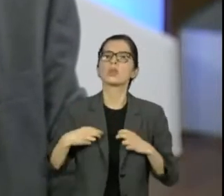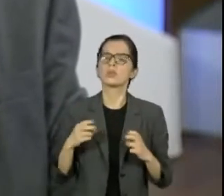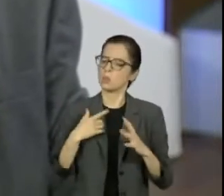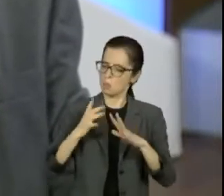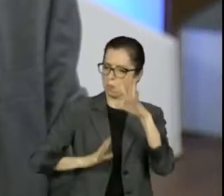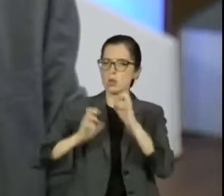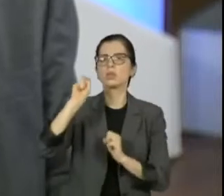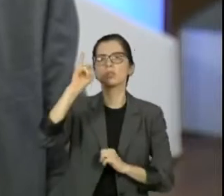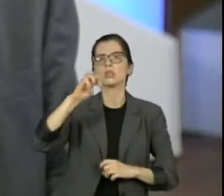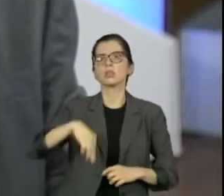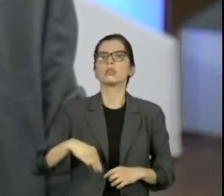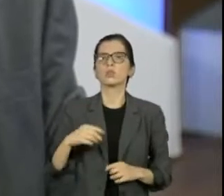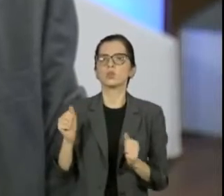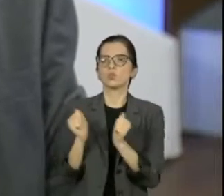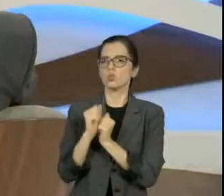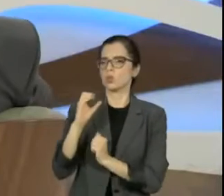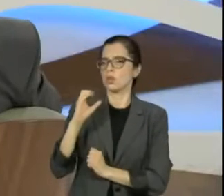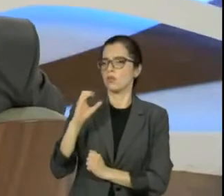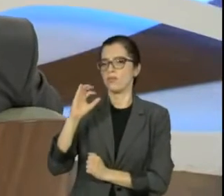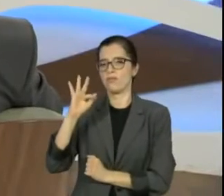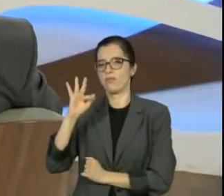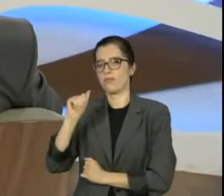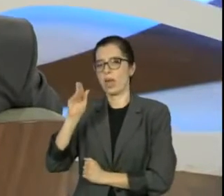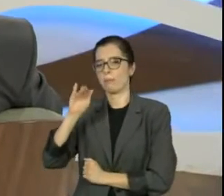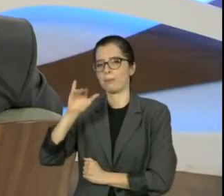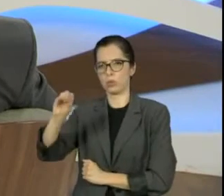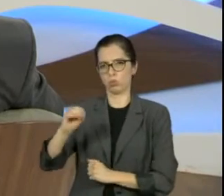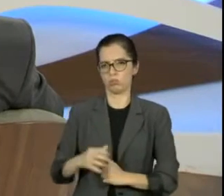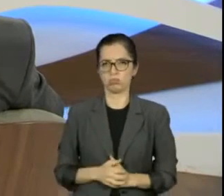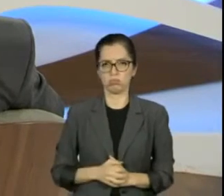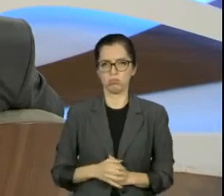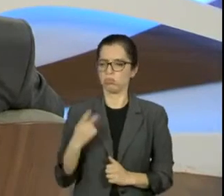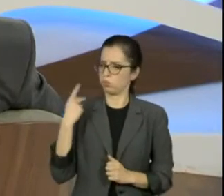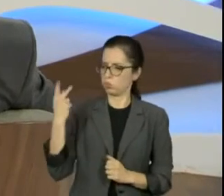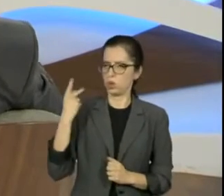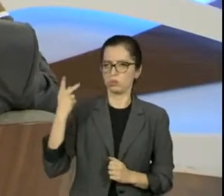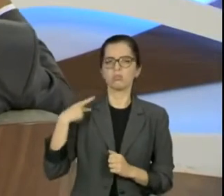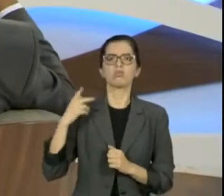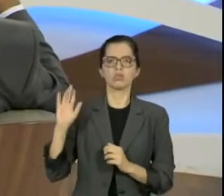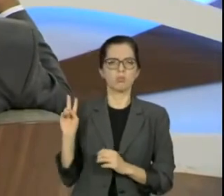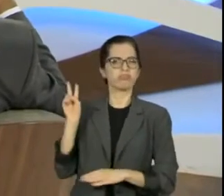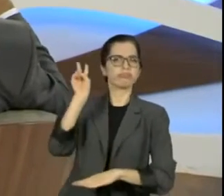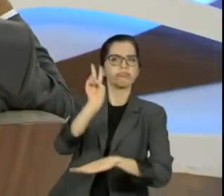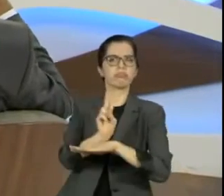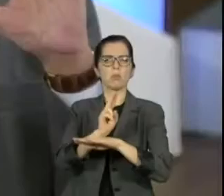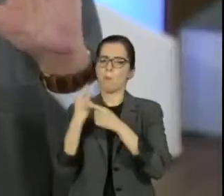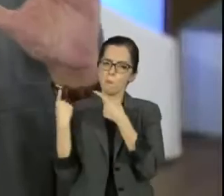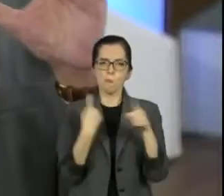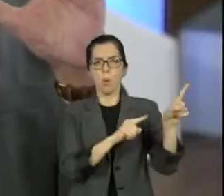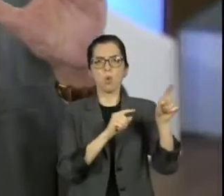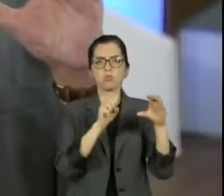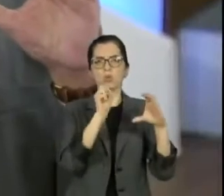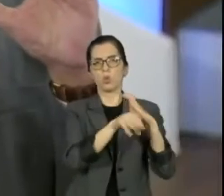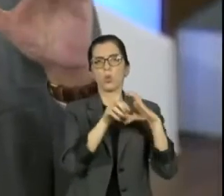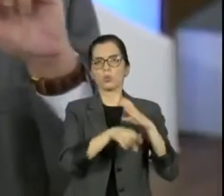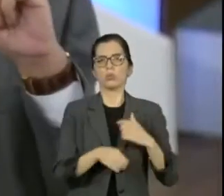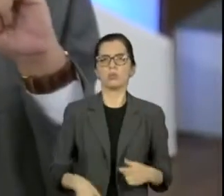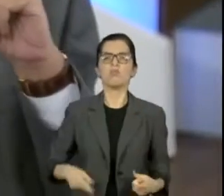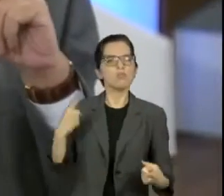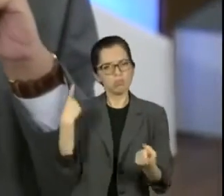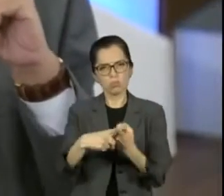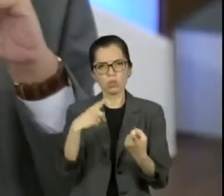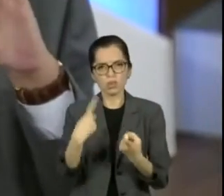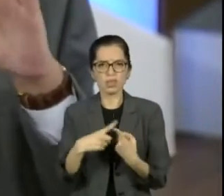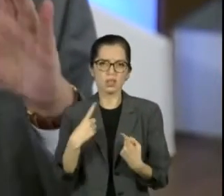Fábio Koff com mais 1 ou 2 clubes. Acontece o seguinte, o maior produto da televisão brasileira